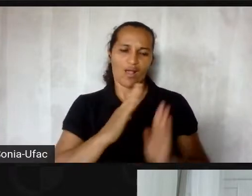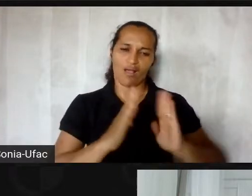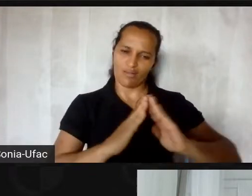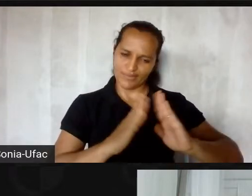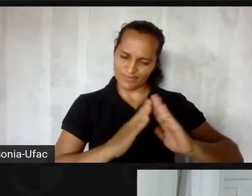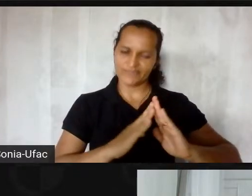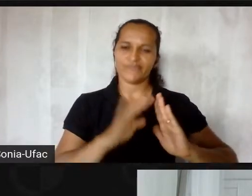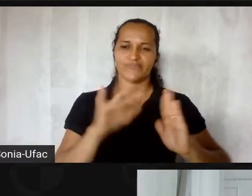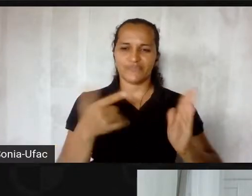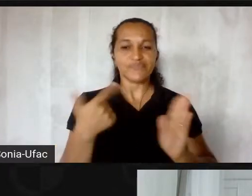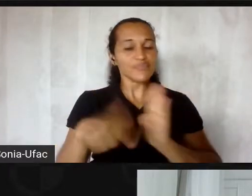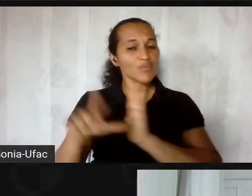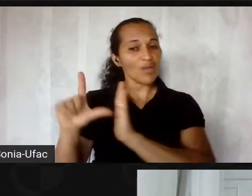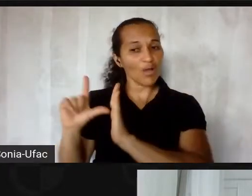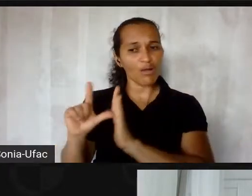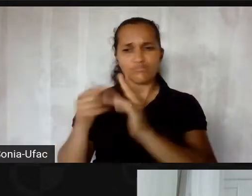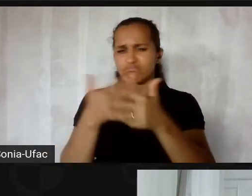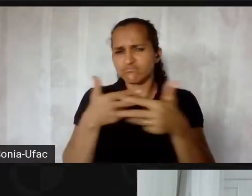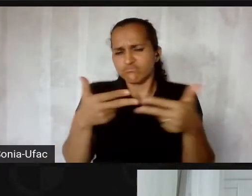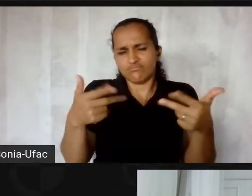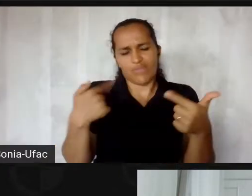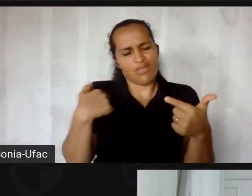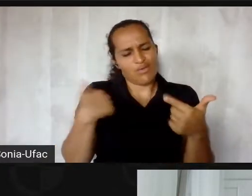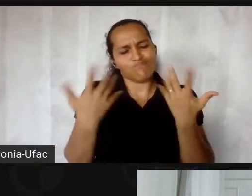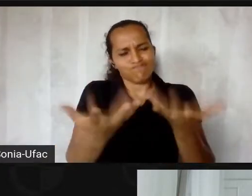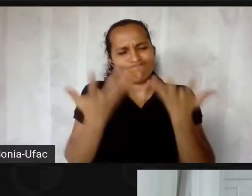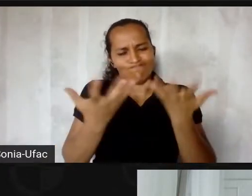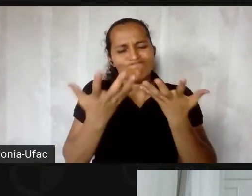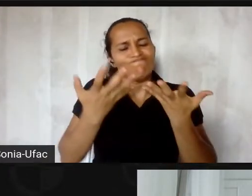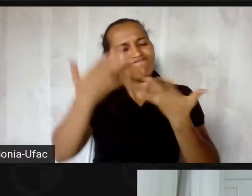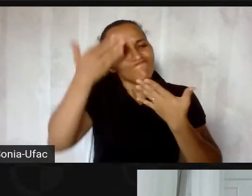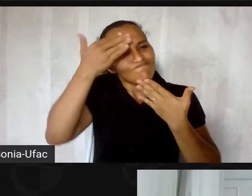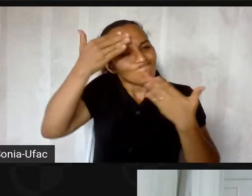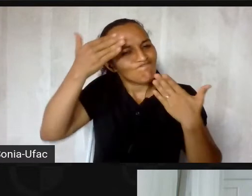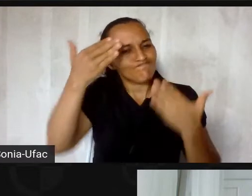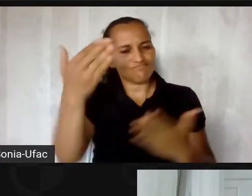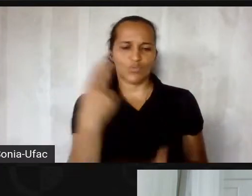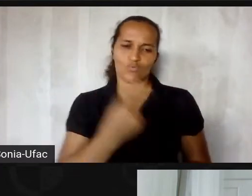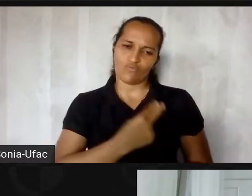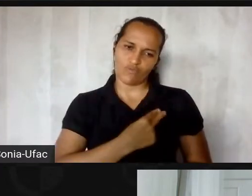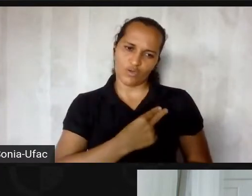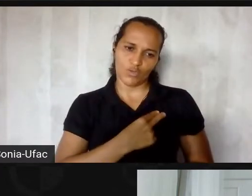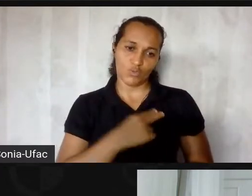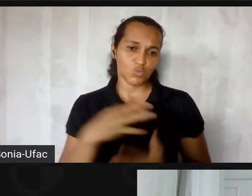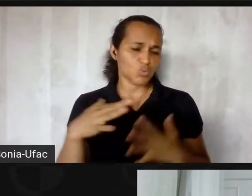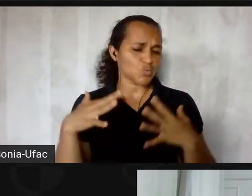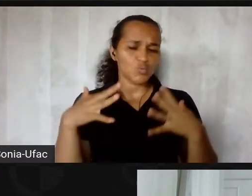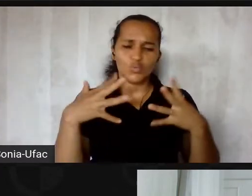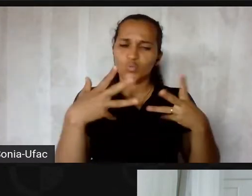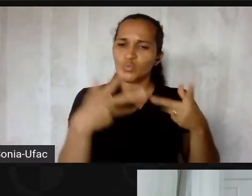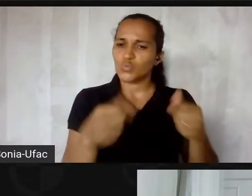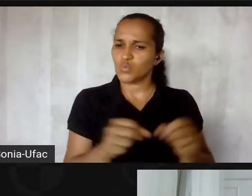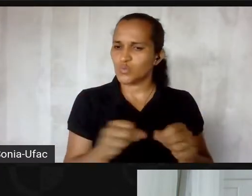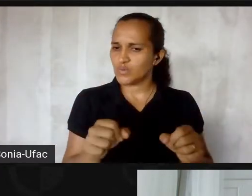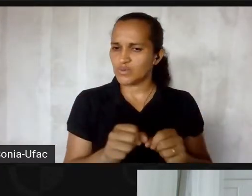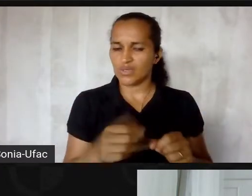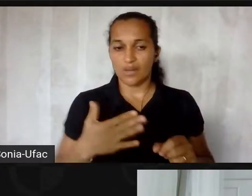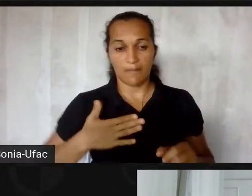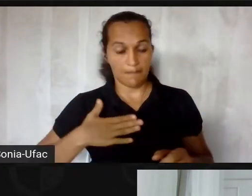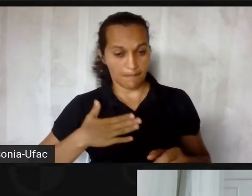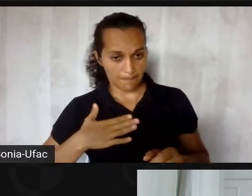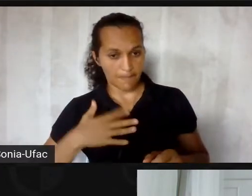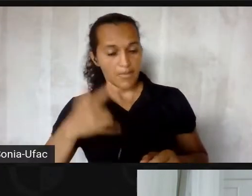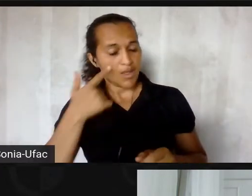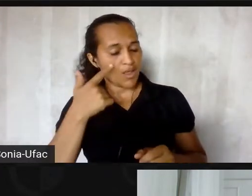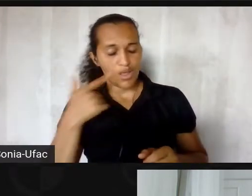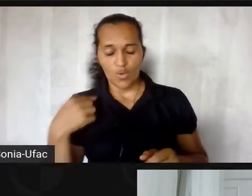coisa, eu queria agradecer ao UFAC por tudo que foi feito por mim, porque devo ao